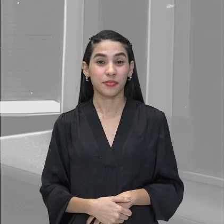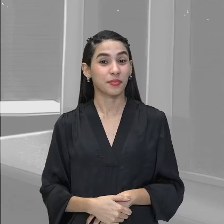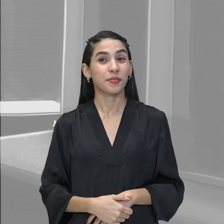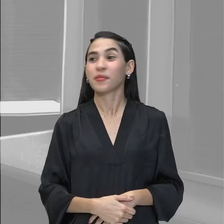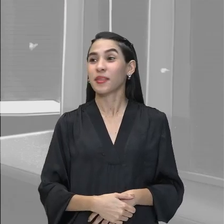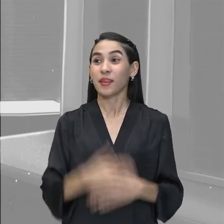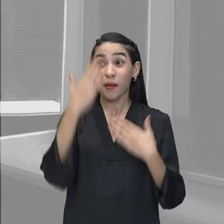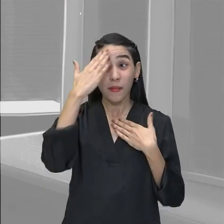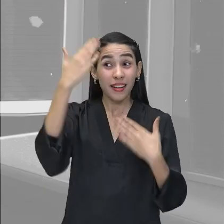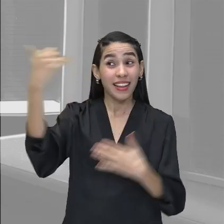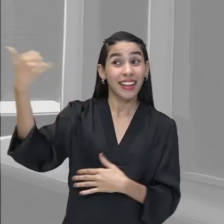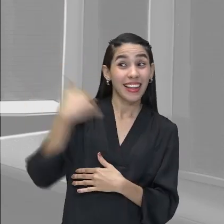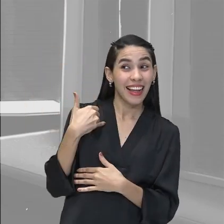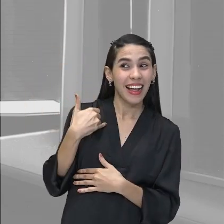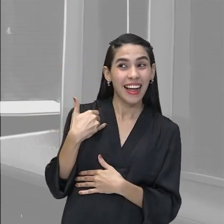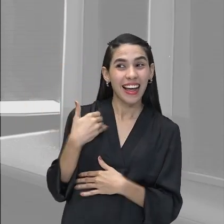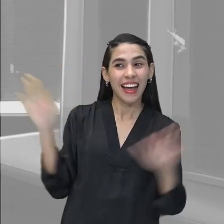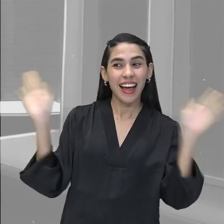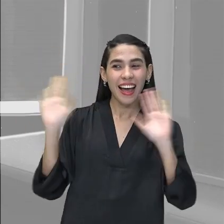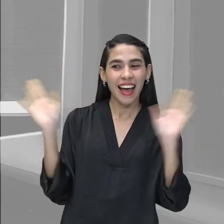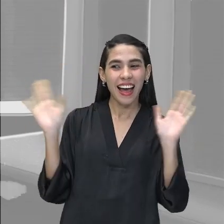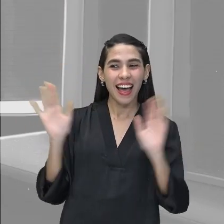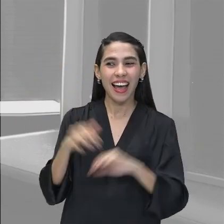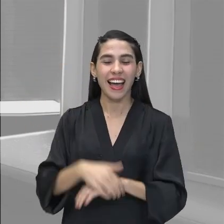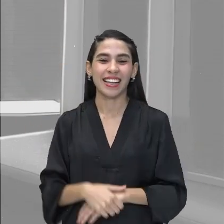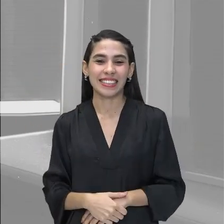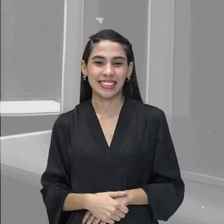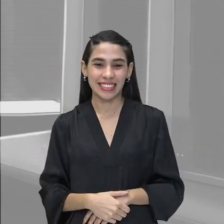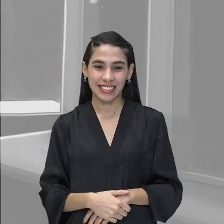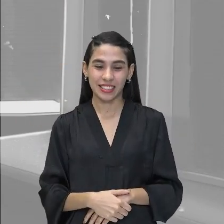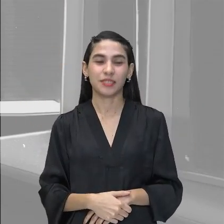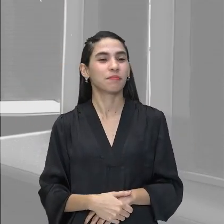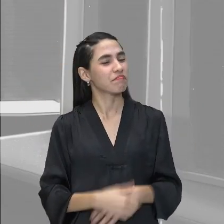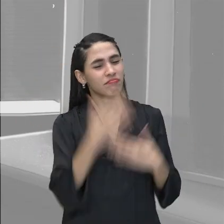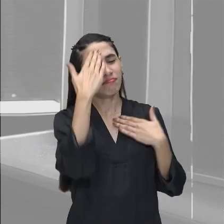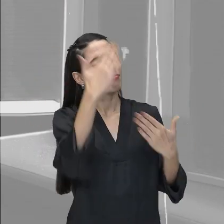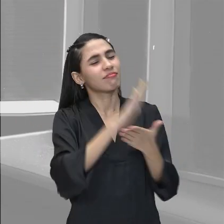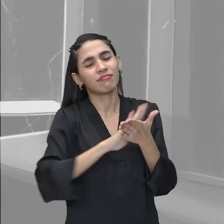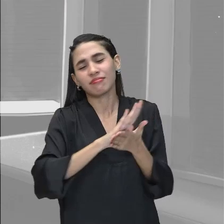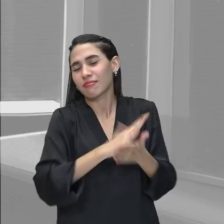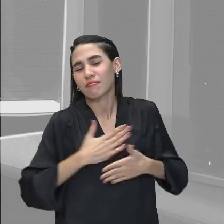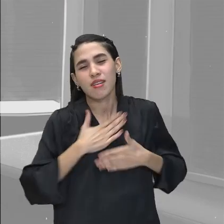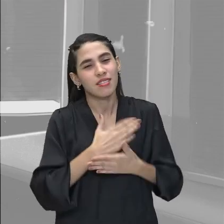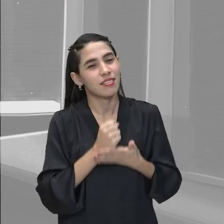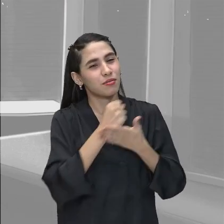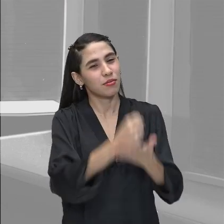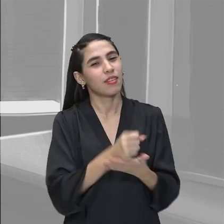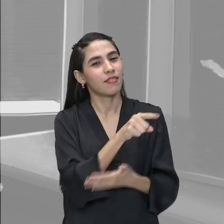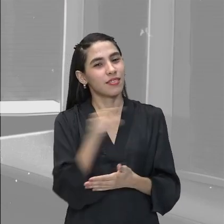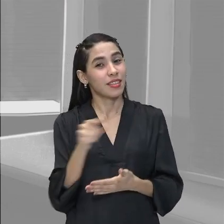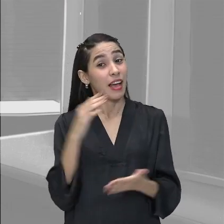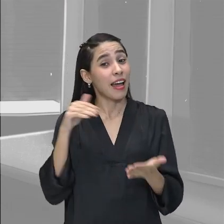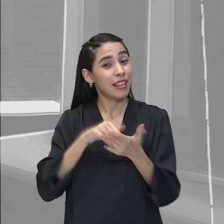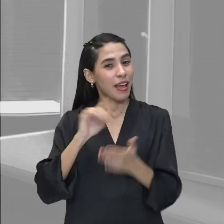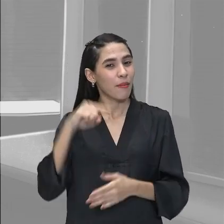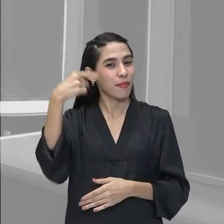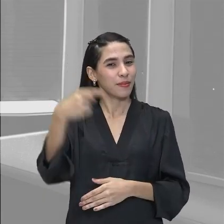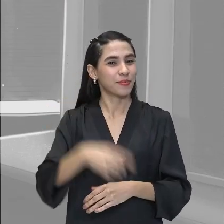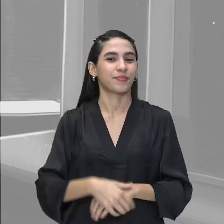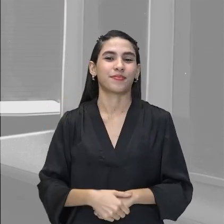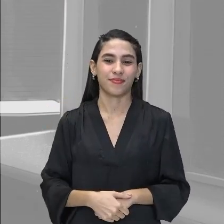Obrigado por avisar. Até a próxima, meu amigo. Por nada, é um prazer ajudar. Até a próxima, seu Osvaldo.